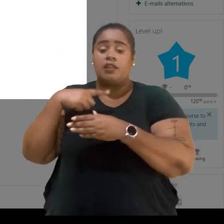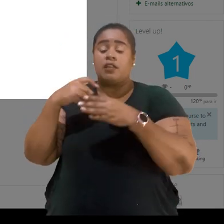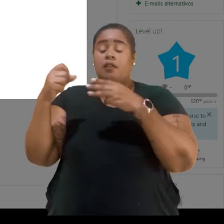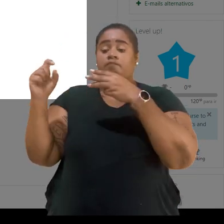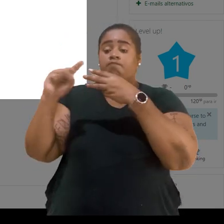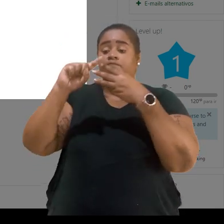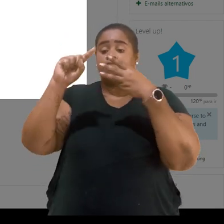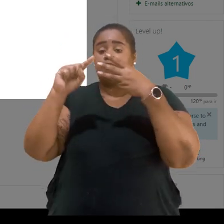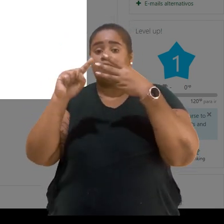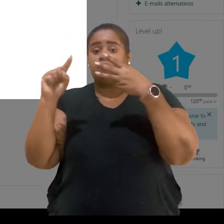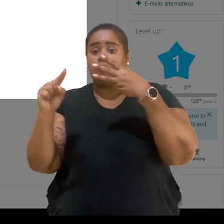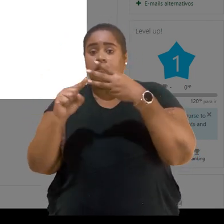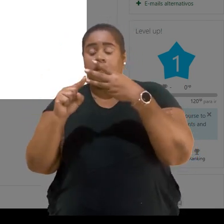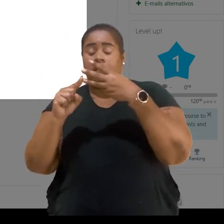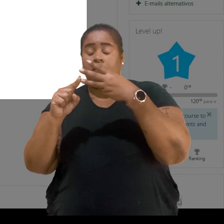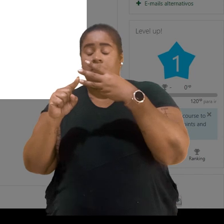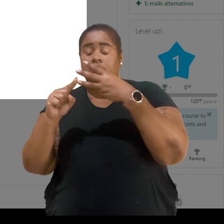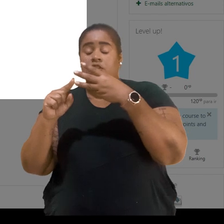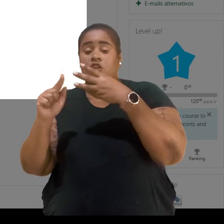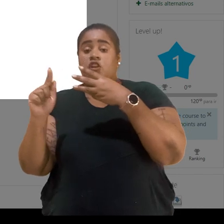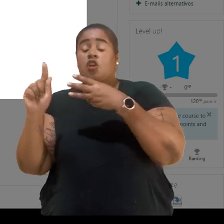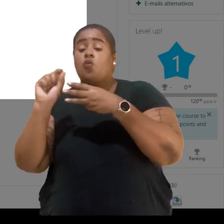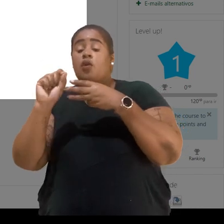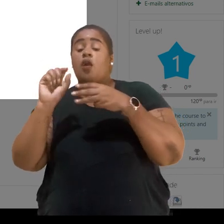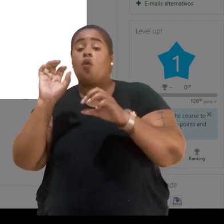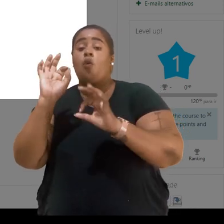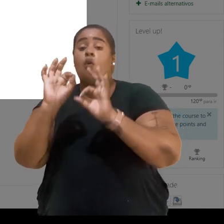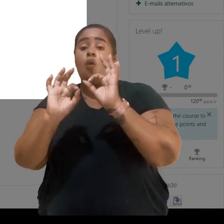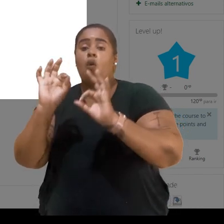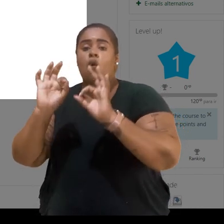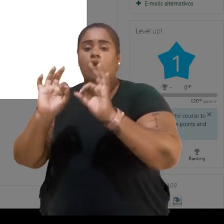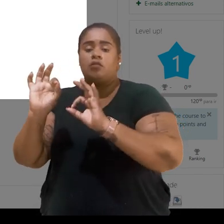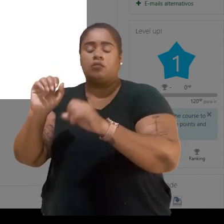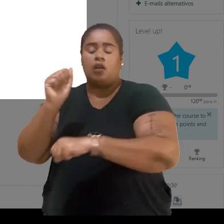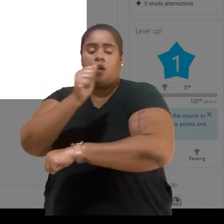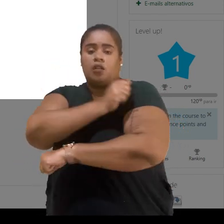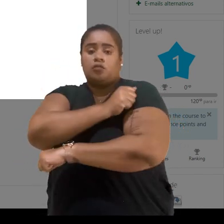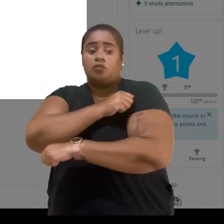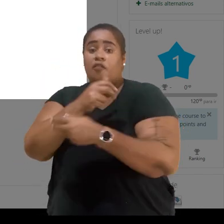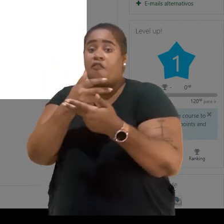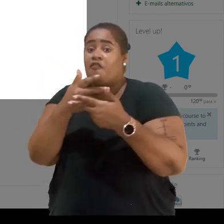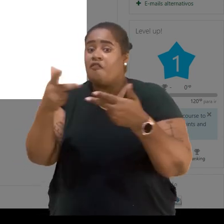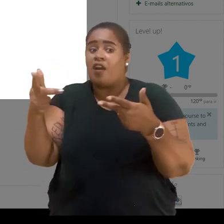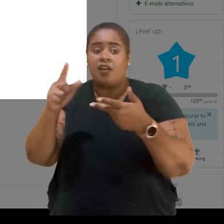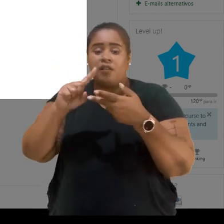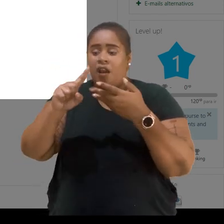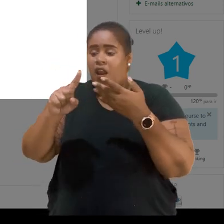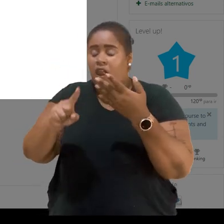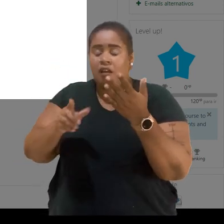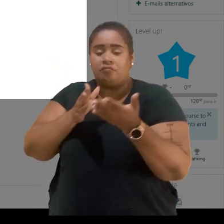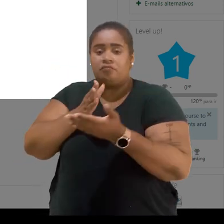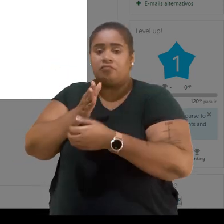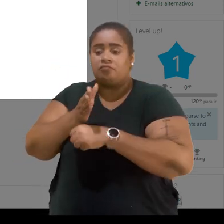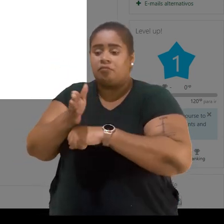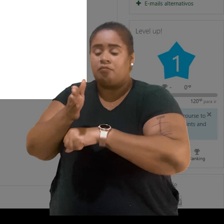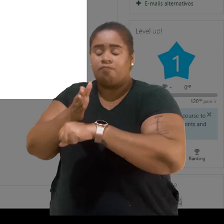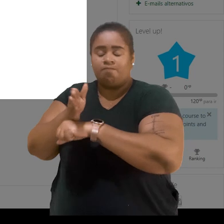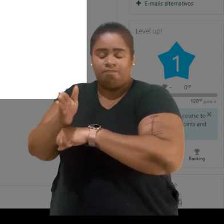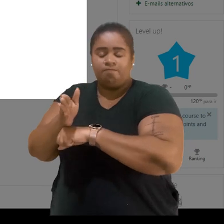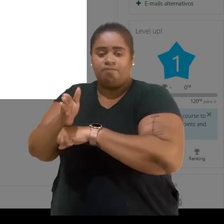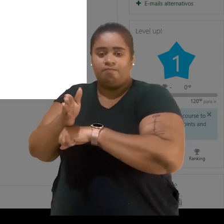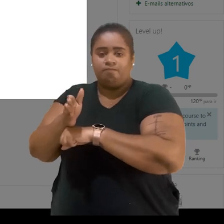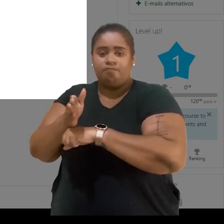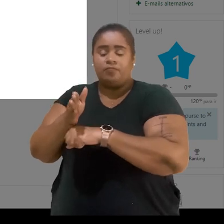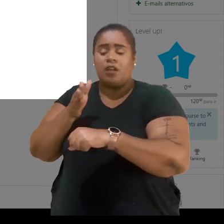ter aqui nesta terceira parte onde diz gerenciar seus estudantes uma série de